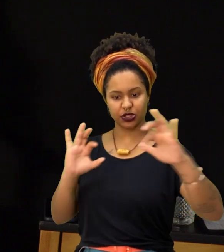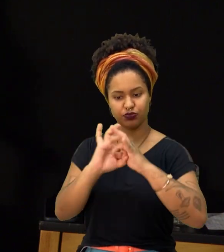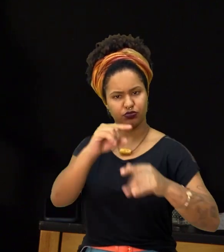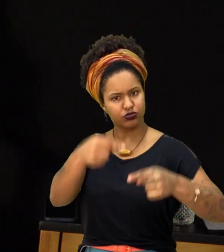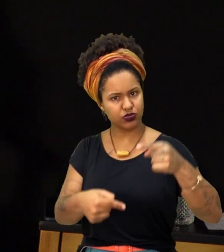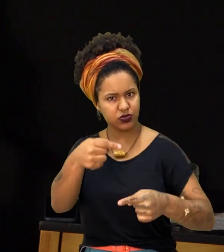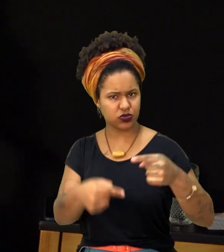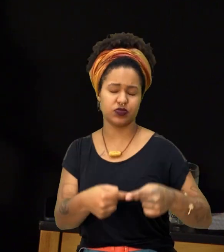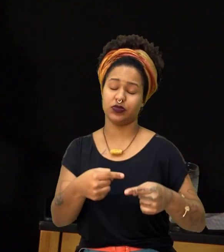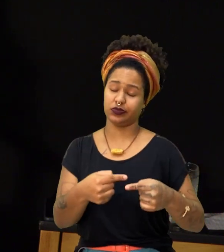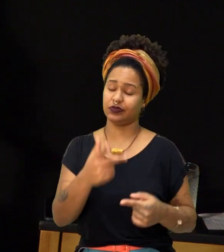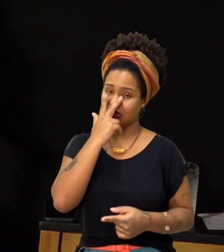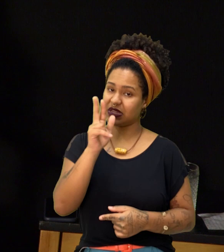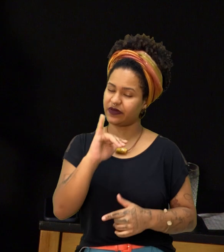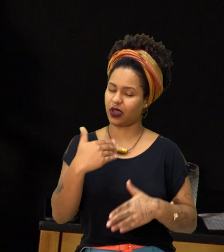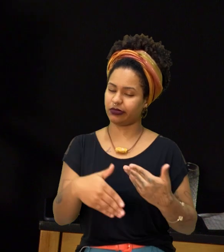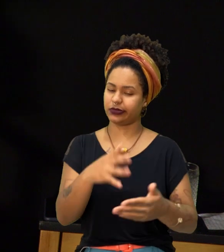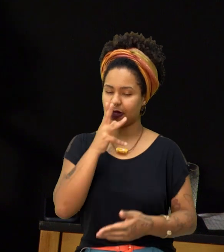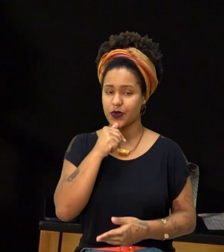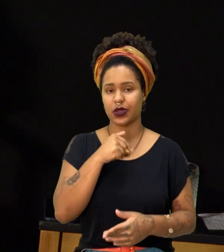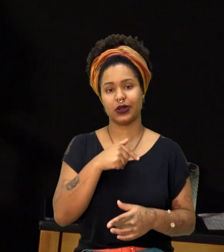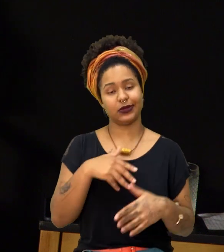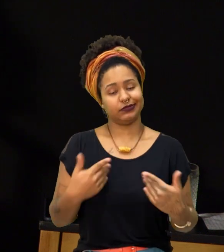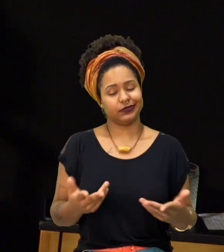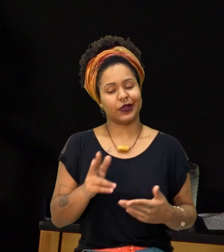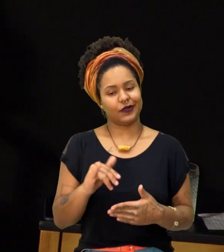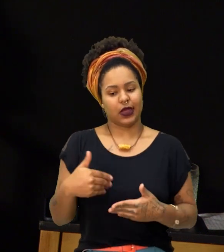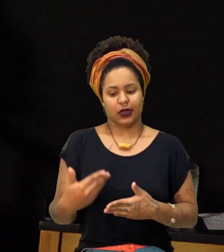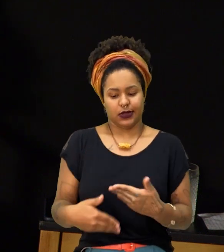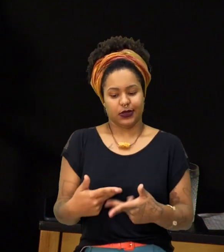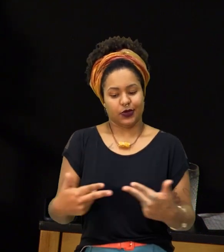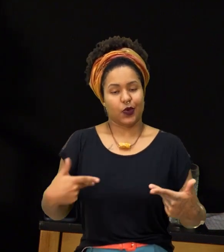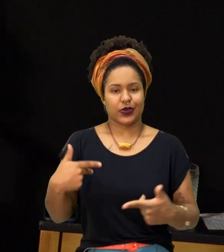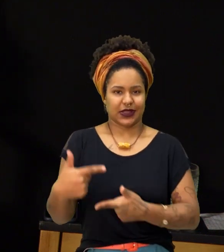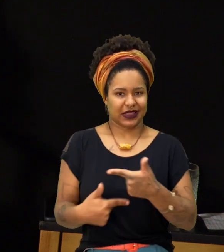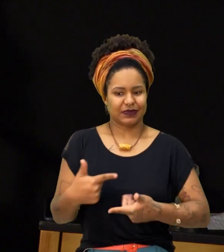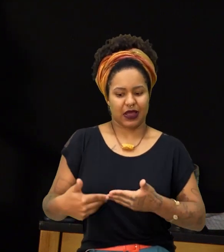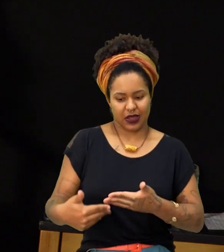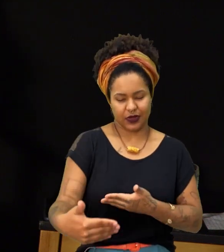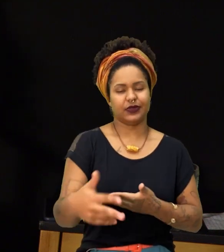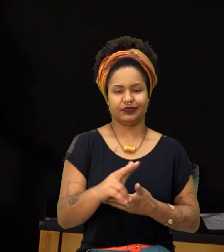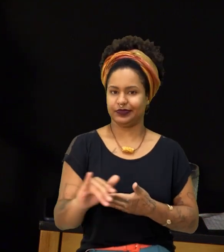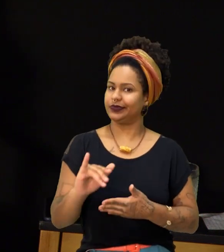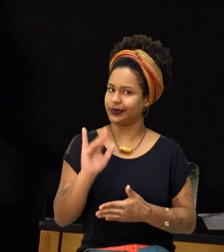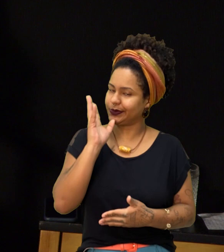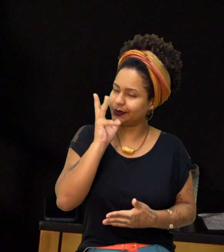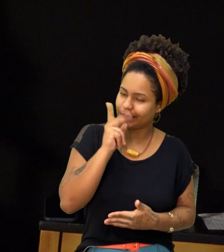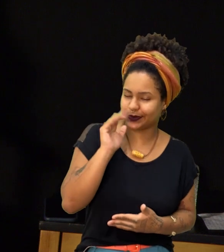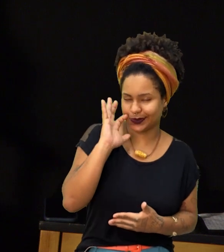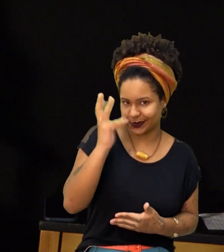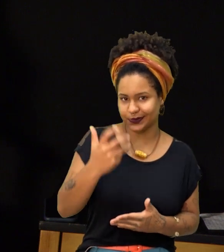né? Então, vai ficar ainda uma parte da tarefa à frente da questão